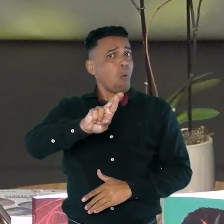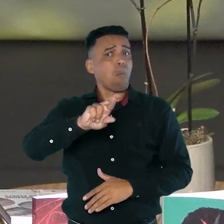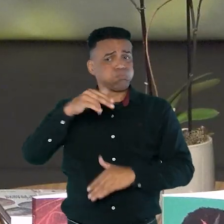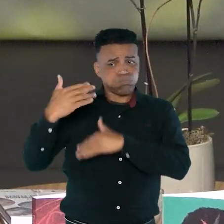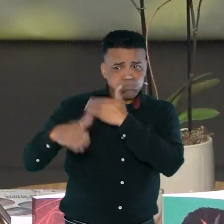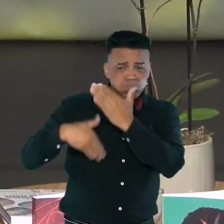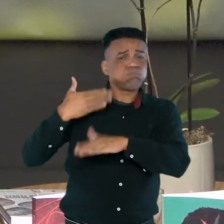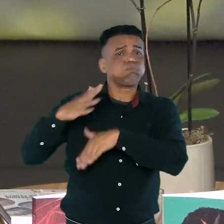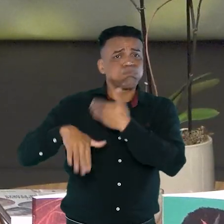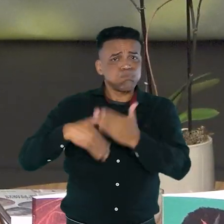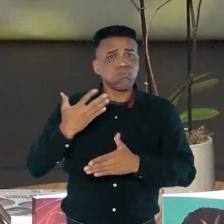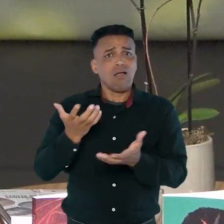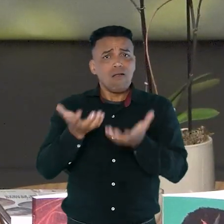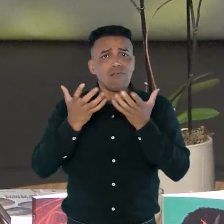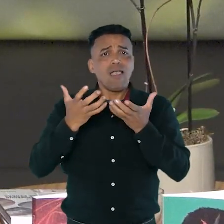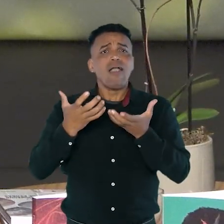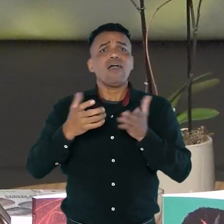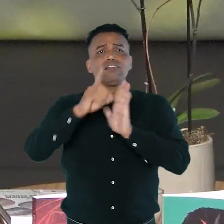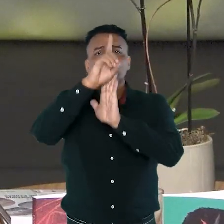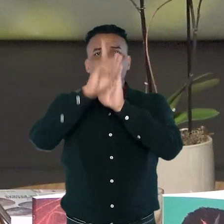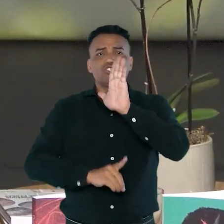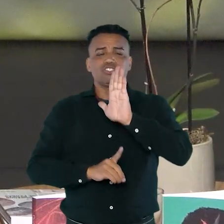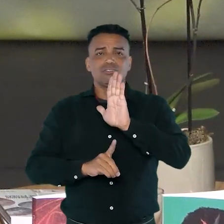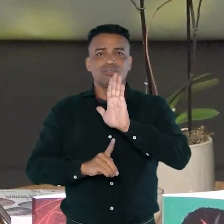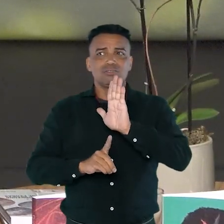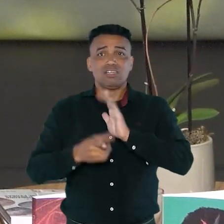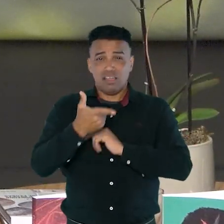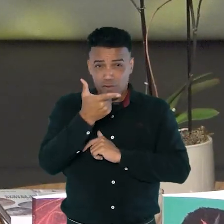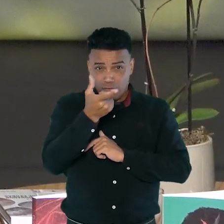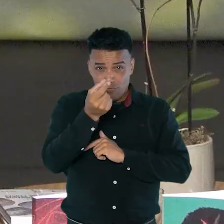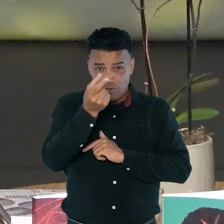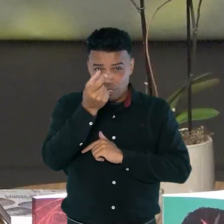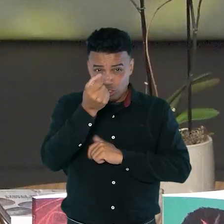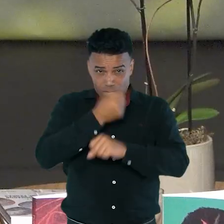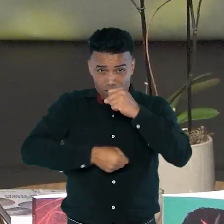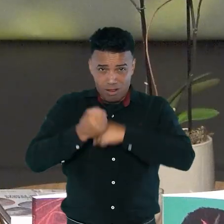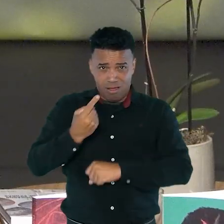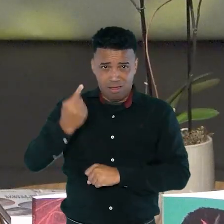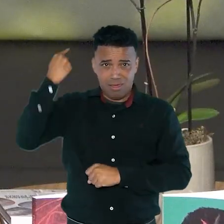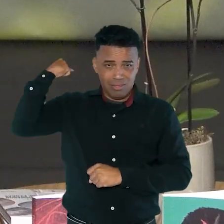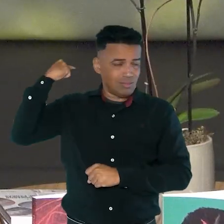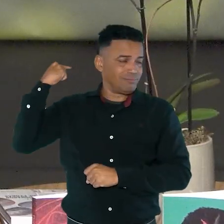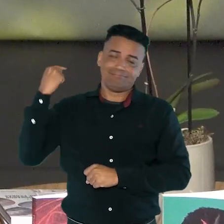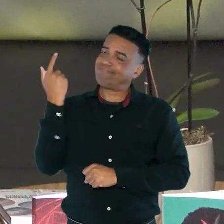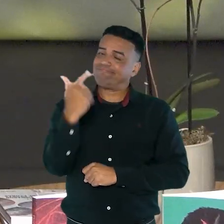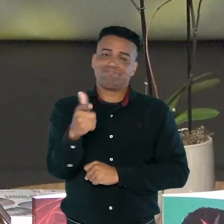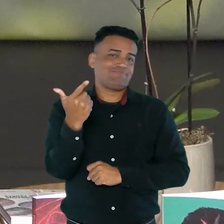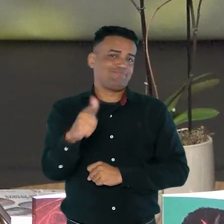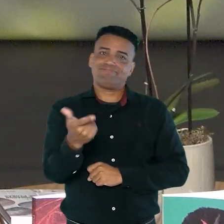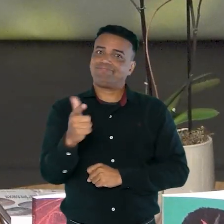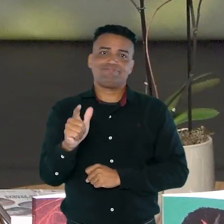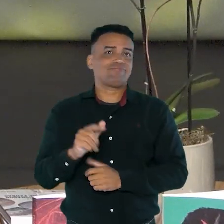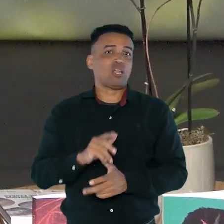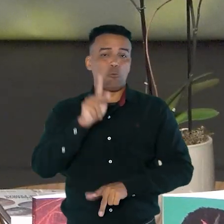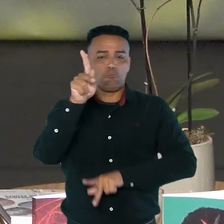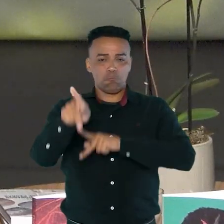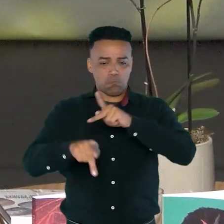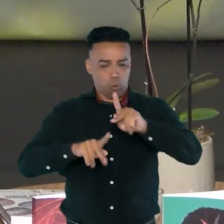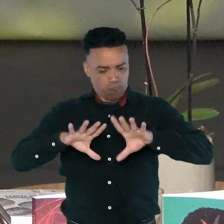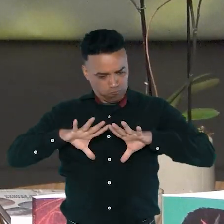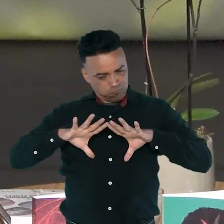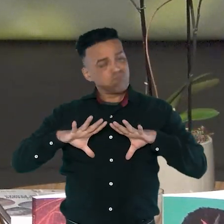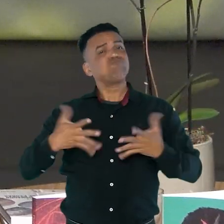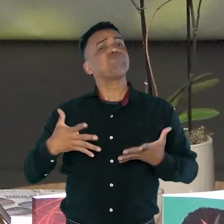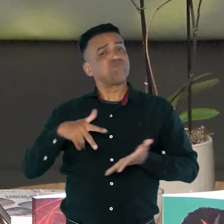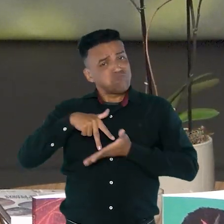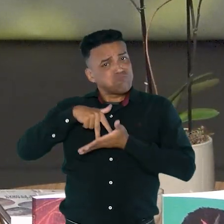estão avançando, querem. E eu não via isso há 20 anos atrás. Então, a reação desse povo que está aí